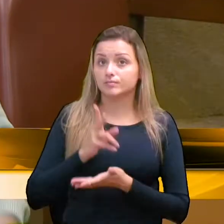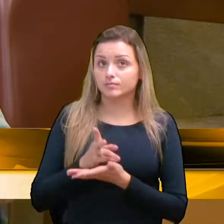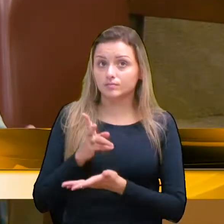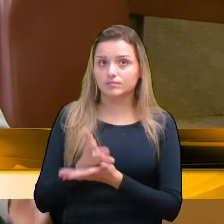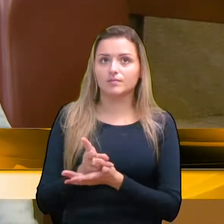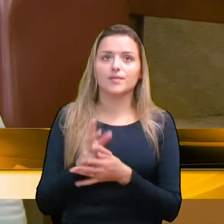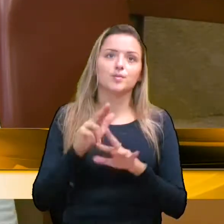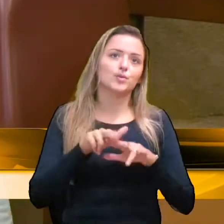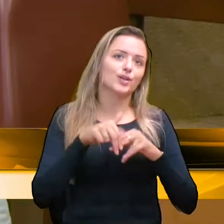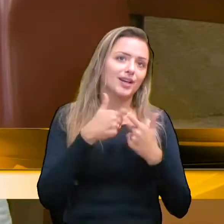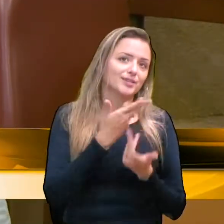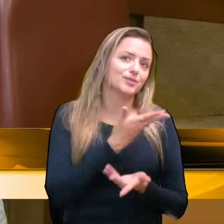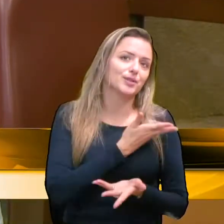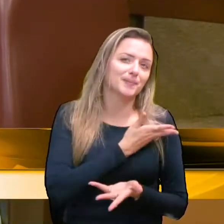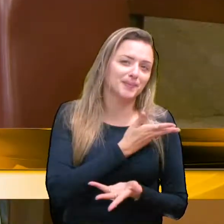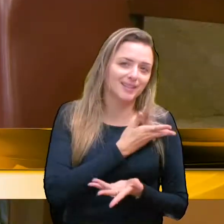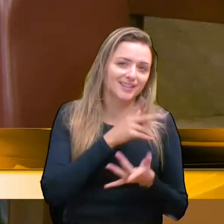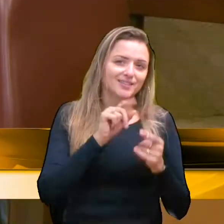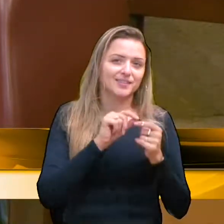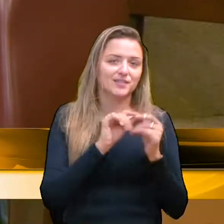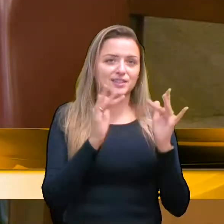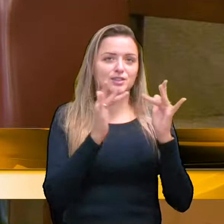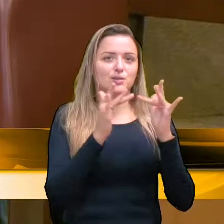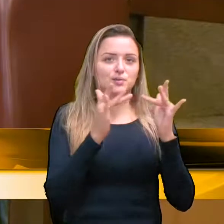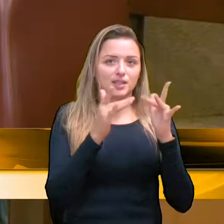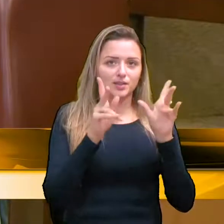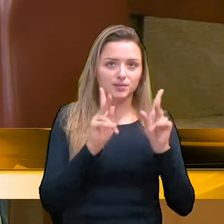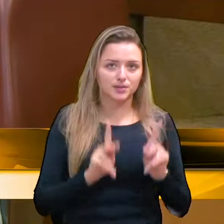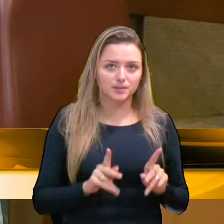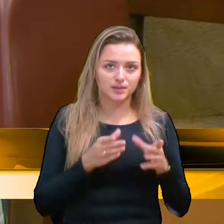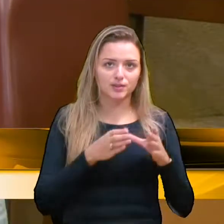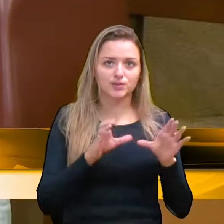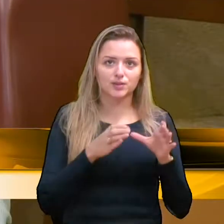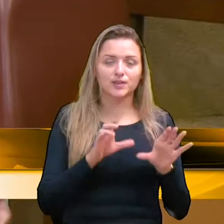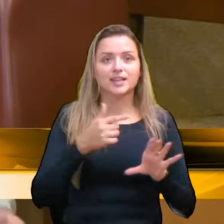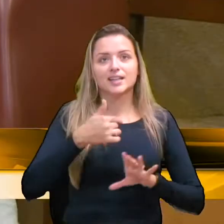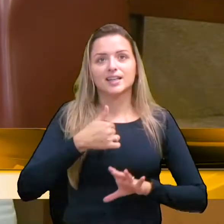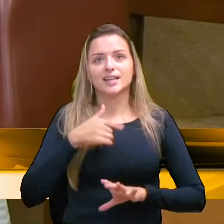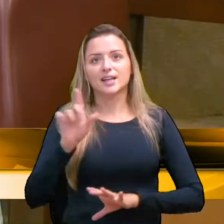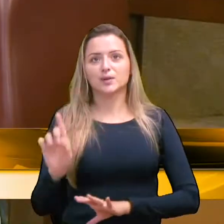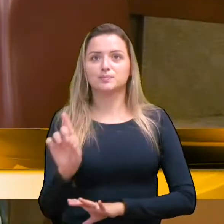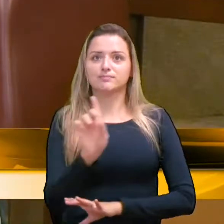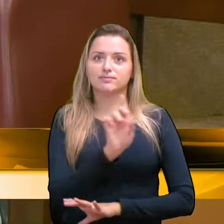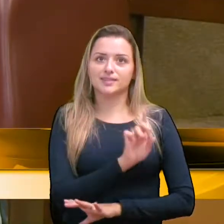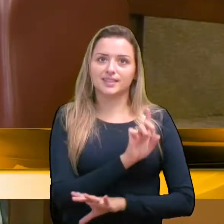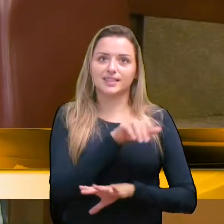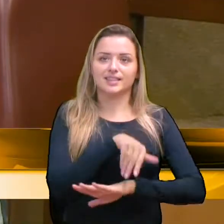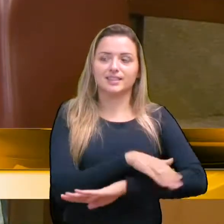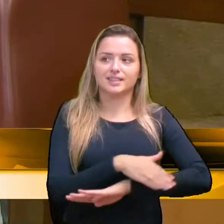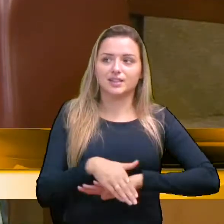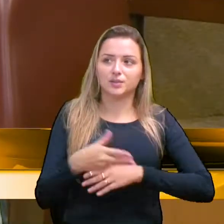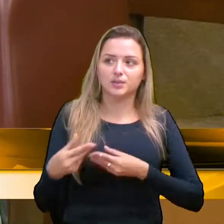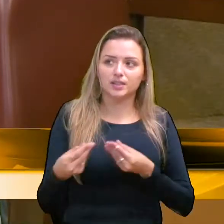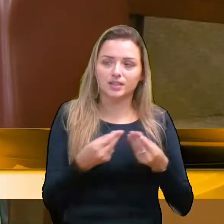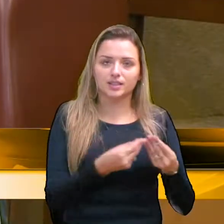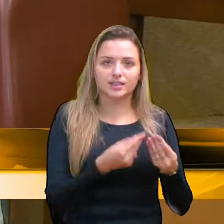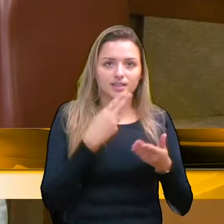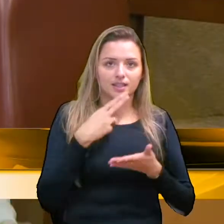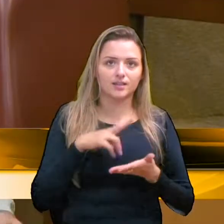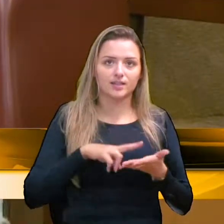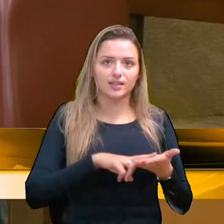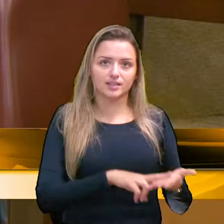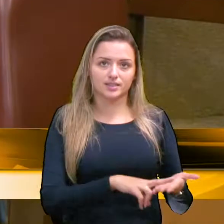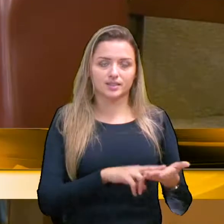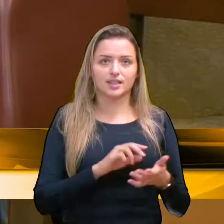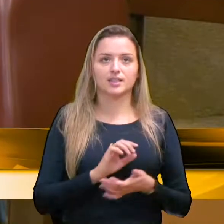pela amizade com que a gente fez com os moradores, eu acabava entrando na rua e entregando as correspondências, mesmo